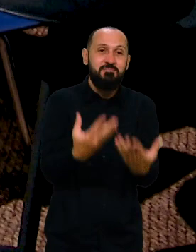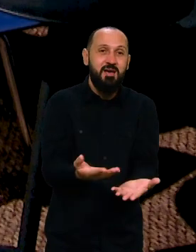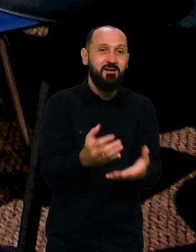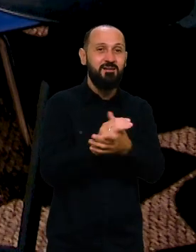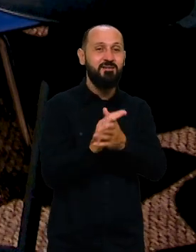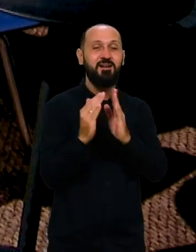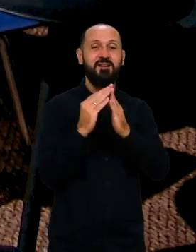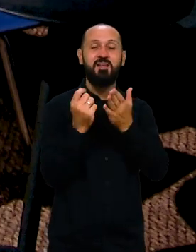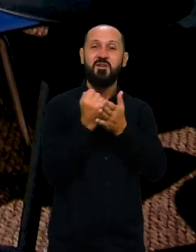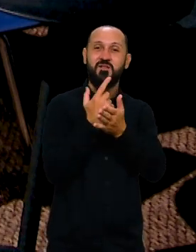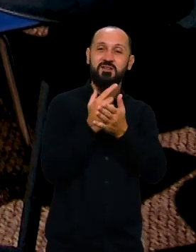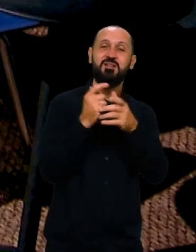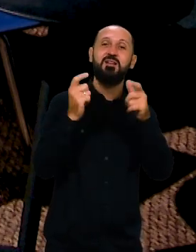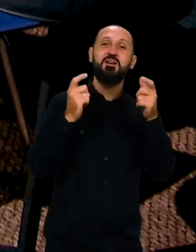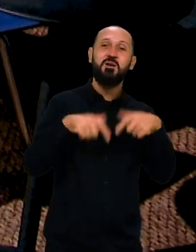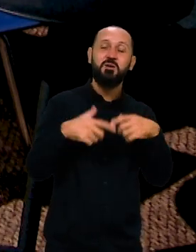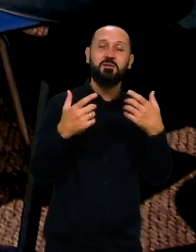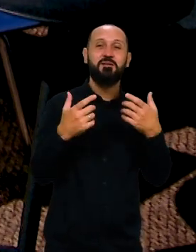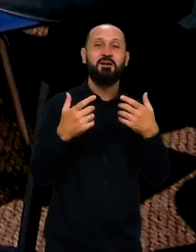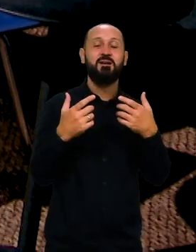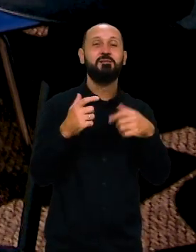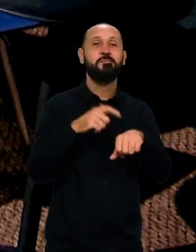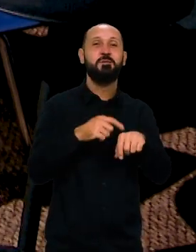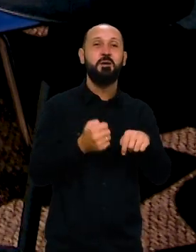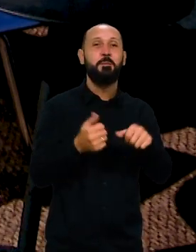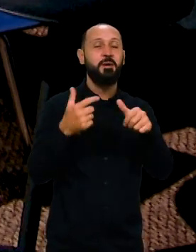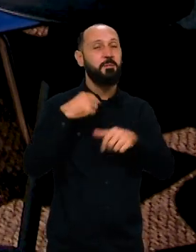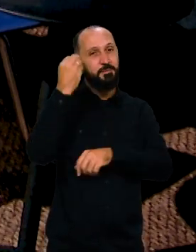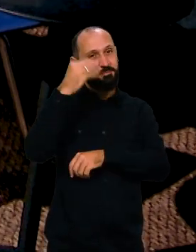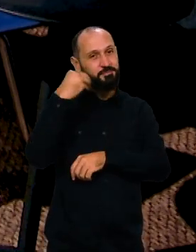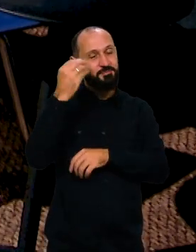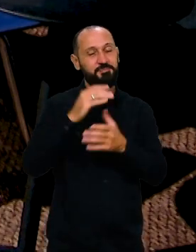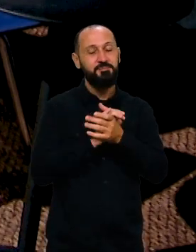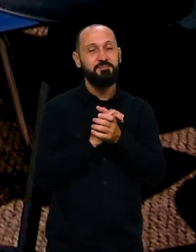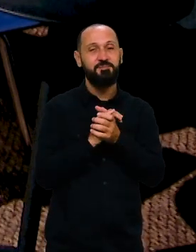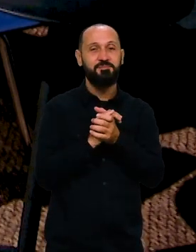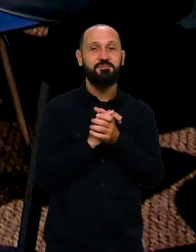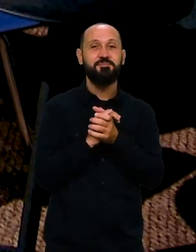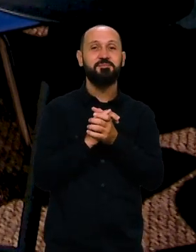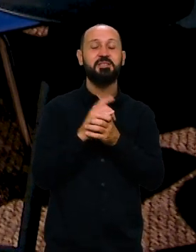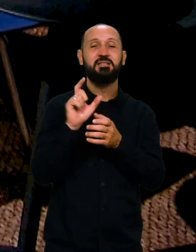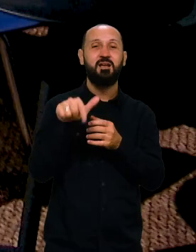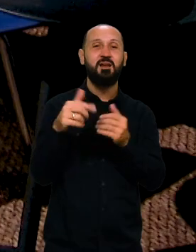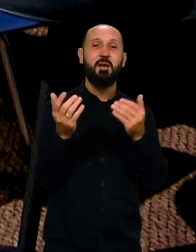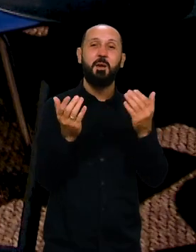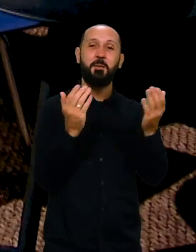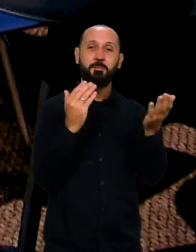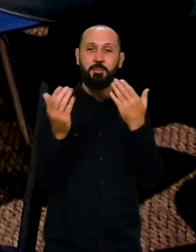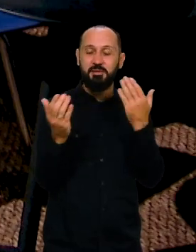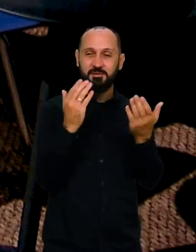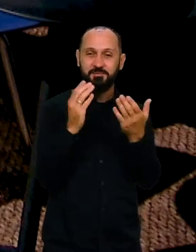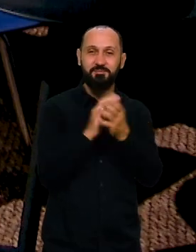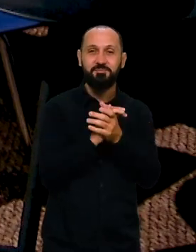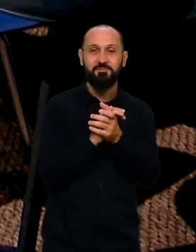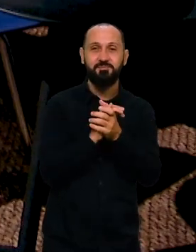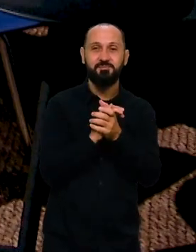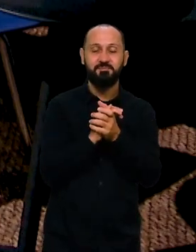afeto. Sim. E na farmácia acaba sendo esse escape. Pelo menos minha experiência é essa, a gente acabava sendo psicólogo.